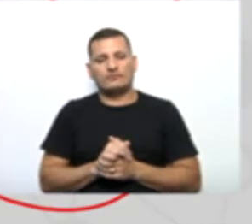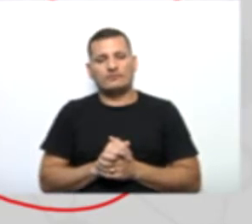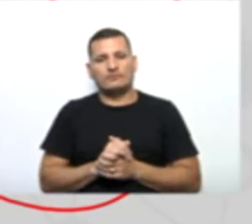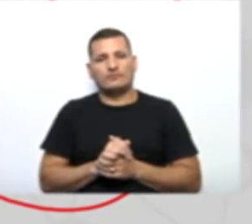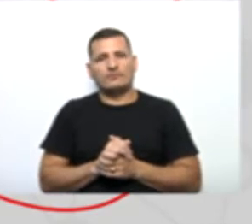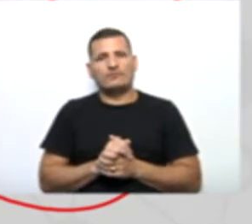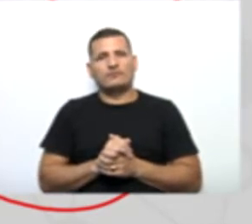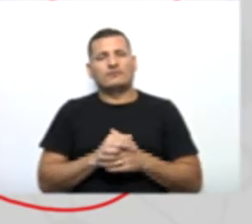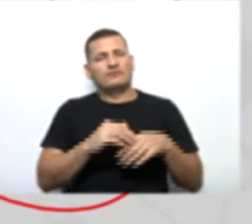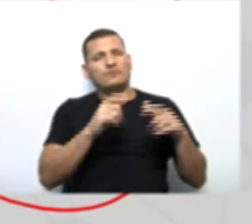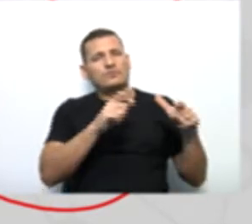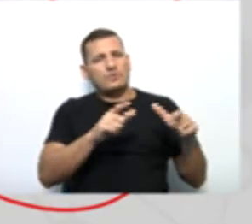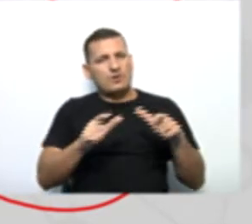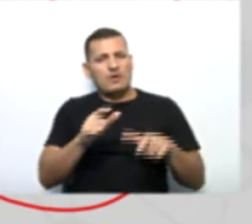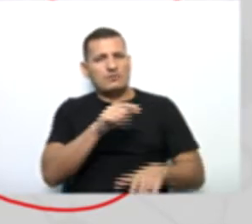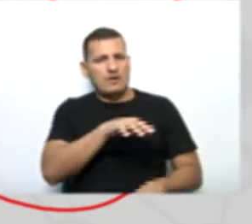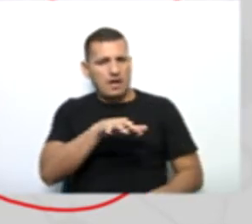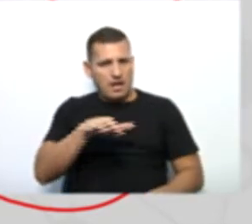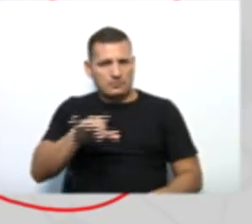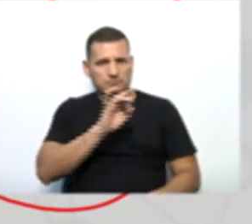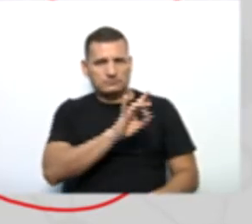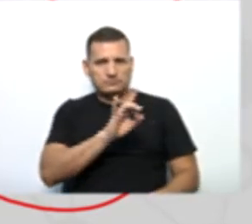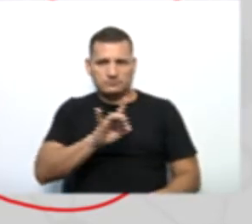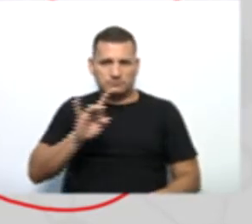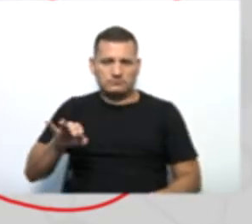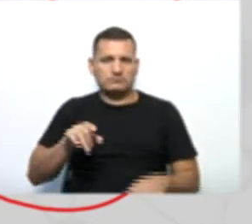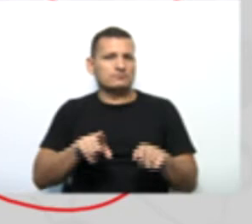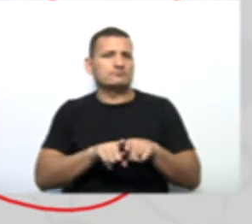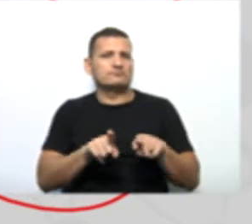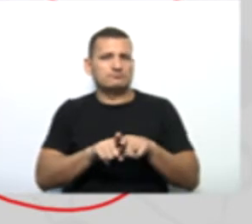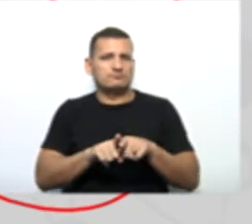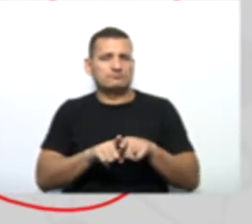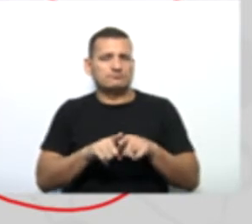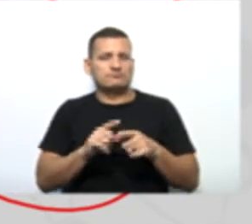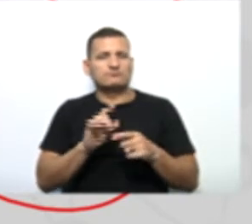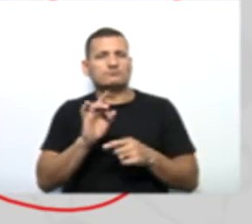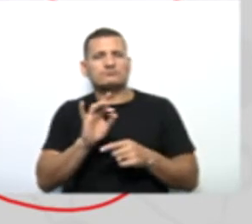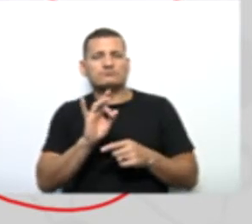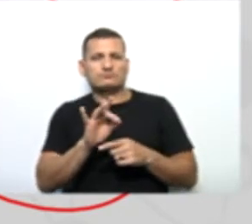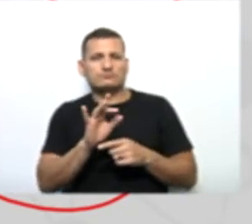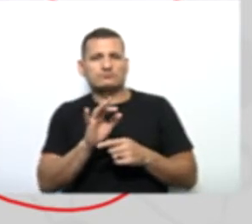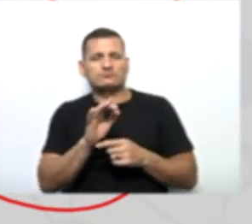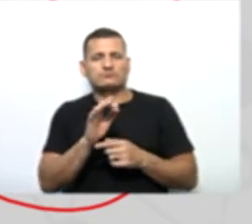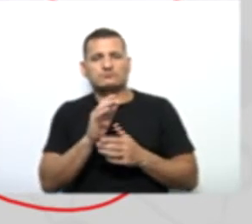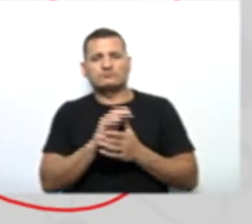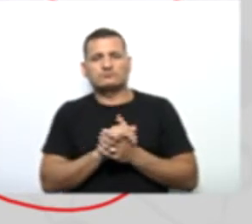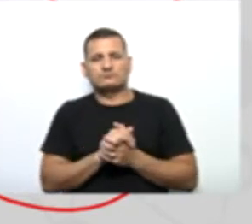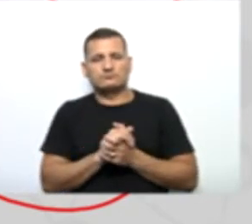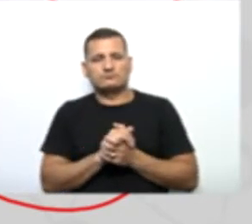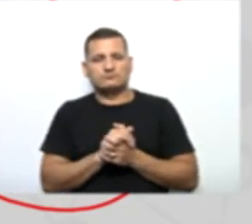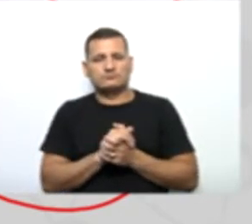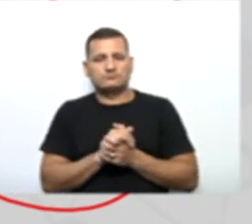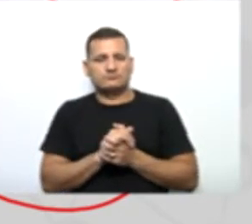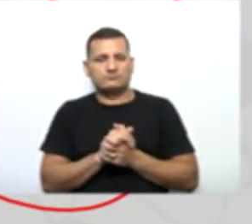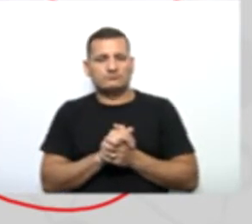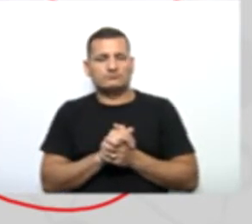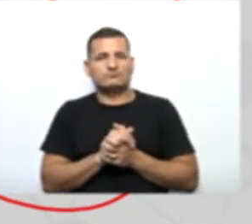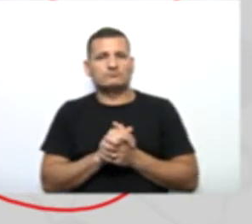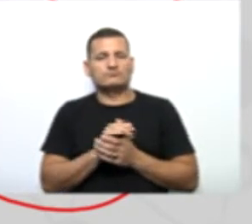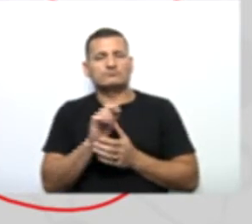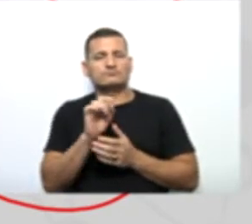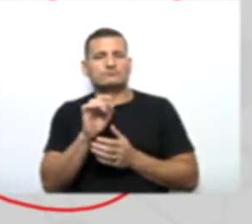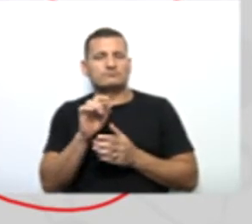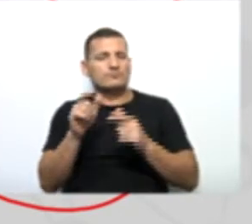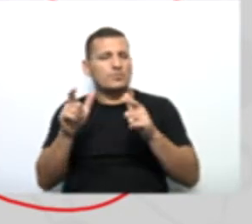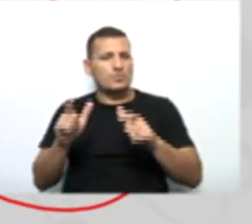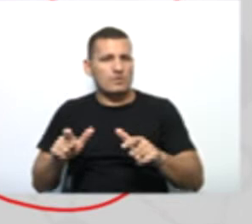Nesse momento, não se deve ter a preocupação de classificar os riscos. O importante é anotar o que existe e marcar